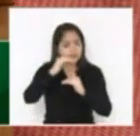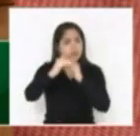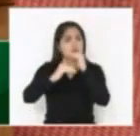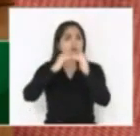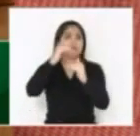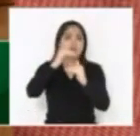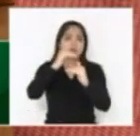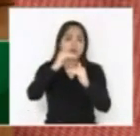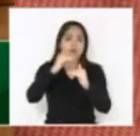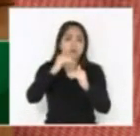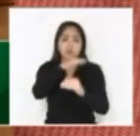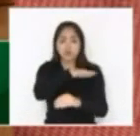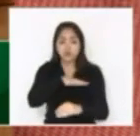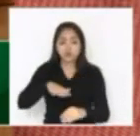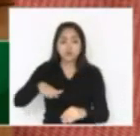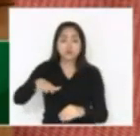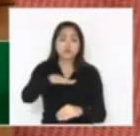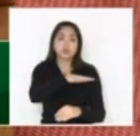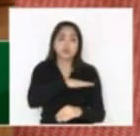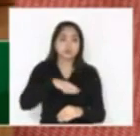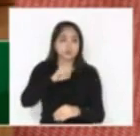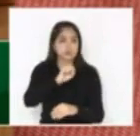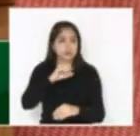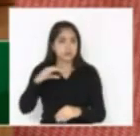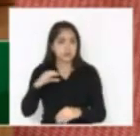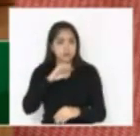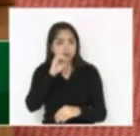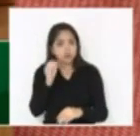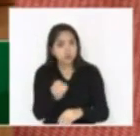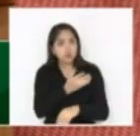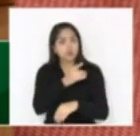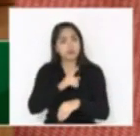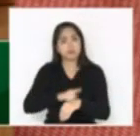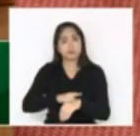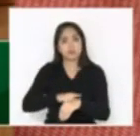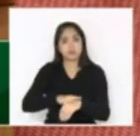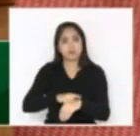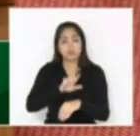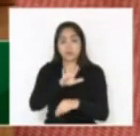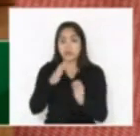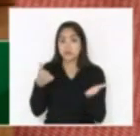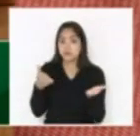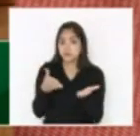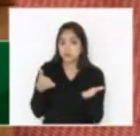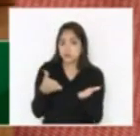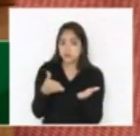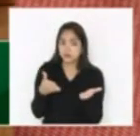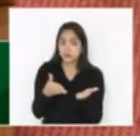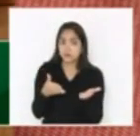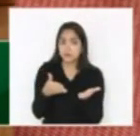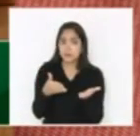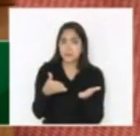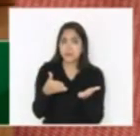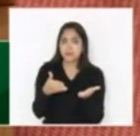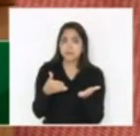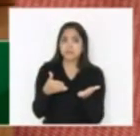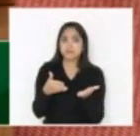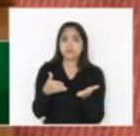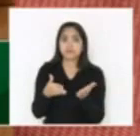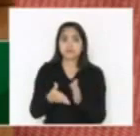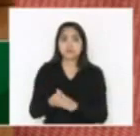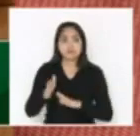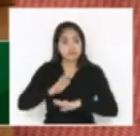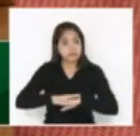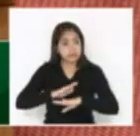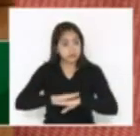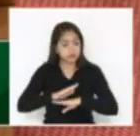toda Santa Catarina. E o Estado viveu um novo momento. E hoje, hoje foi tirado um pouco da autonomia